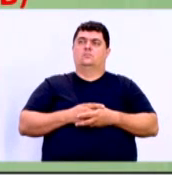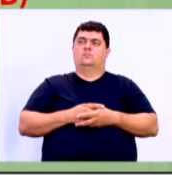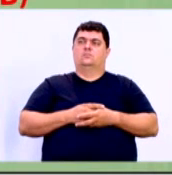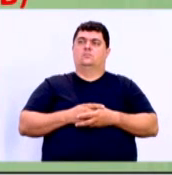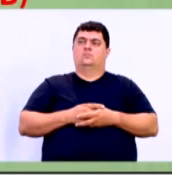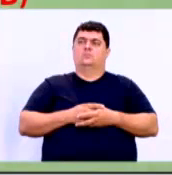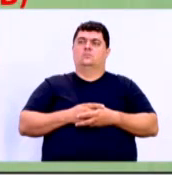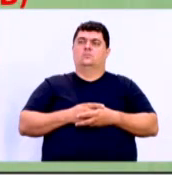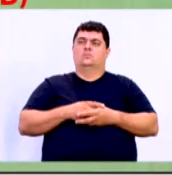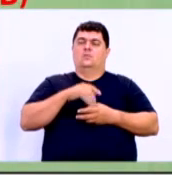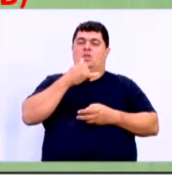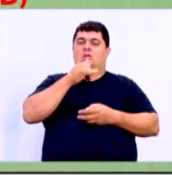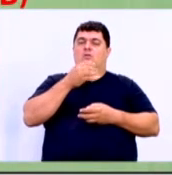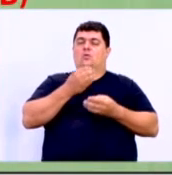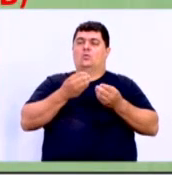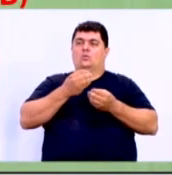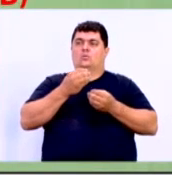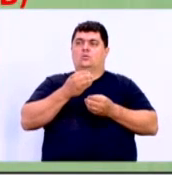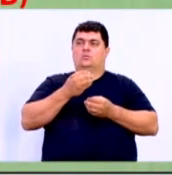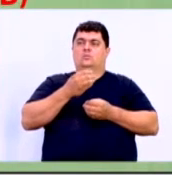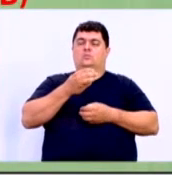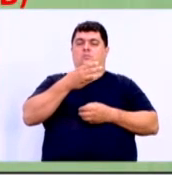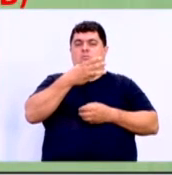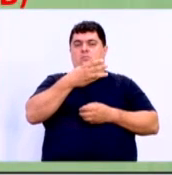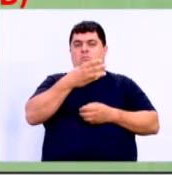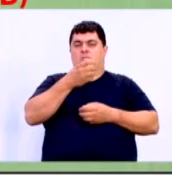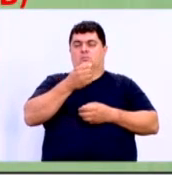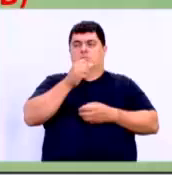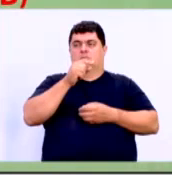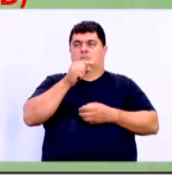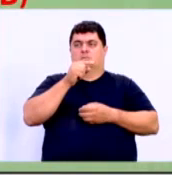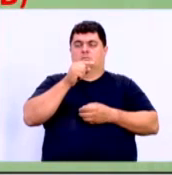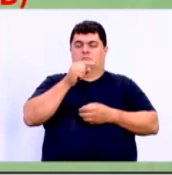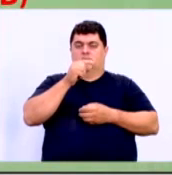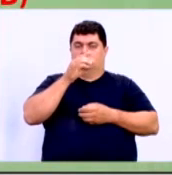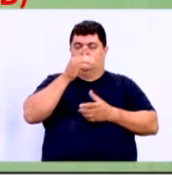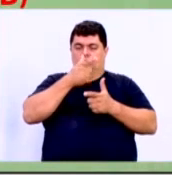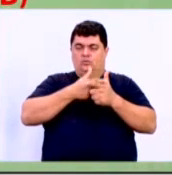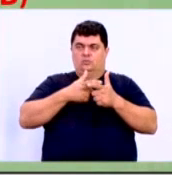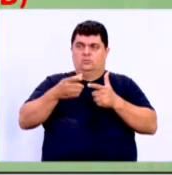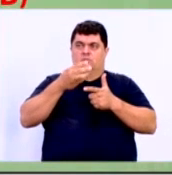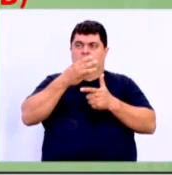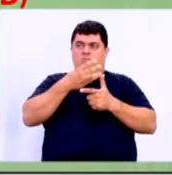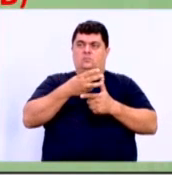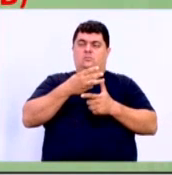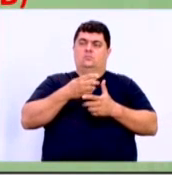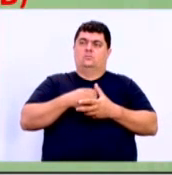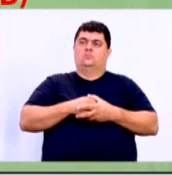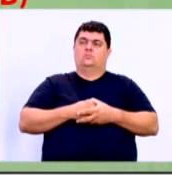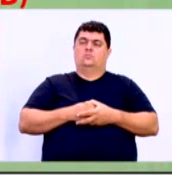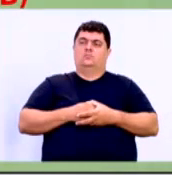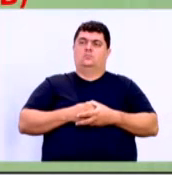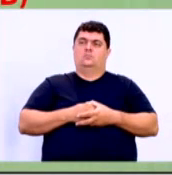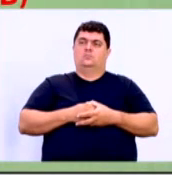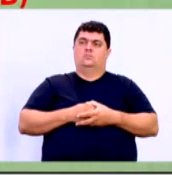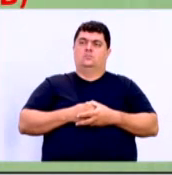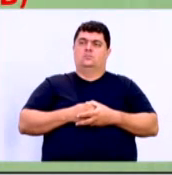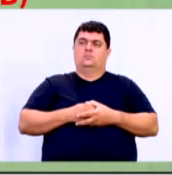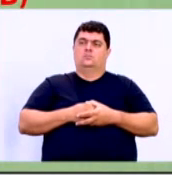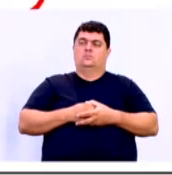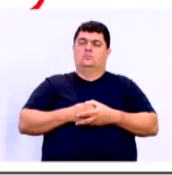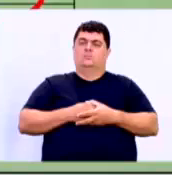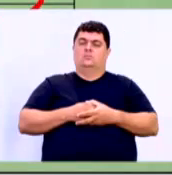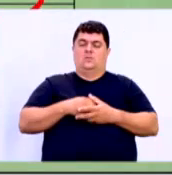lá, energia elétrica. Energia elétrica me deu uma despesa de 36.000. E eu preciso ratear para cada